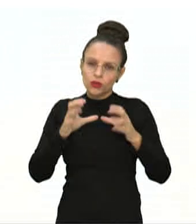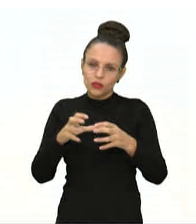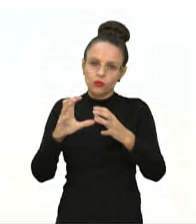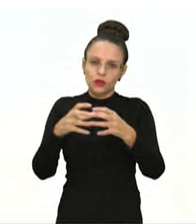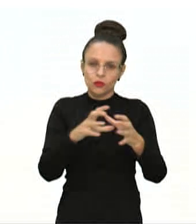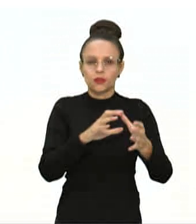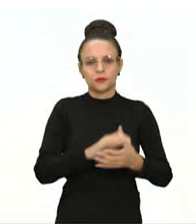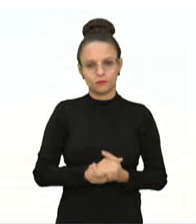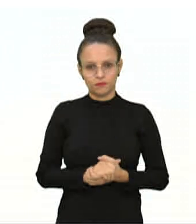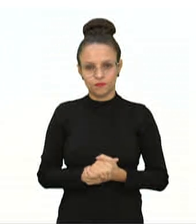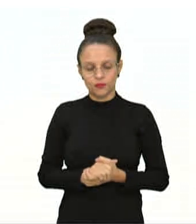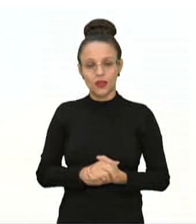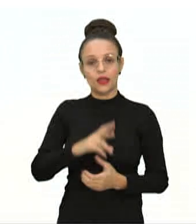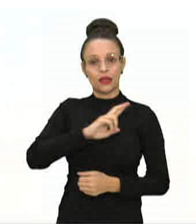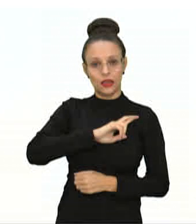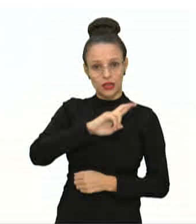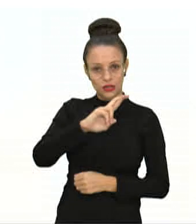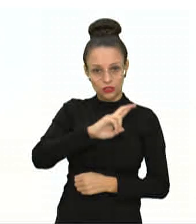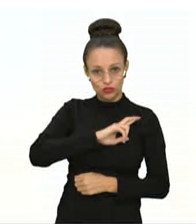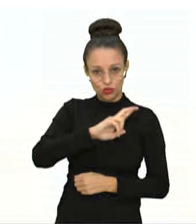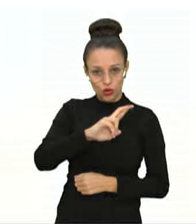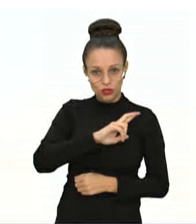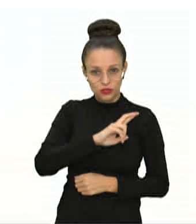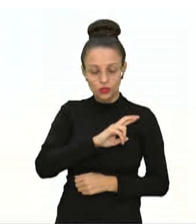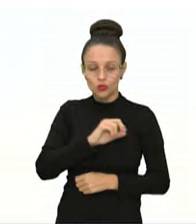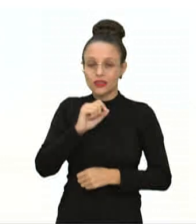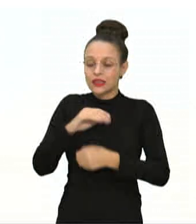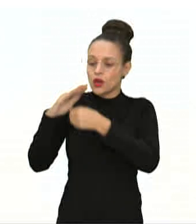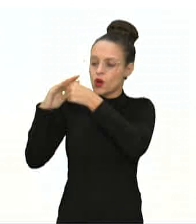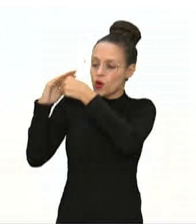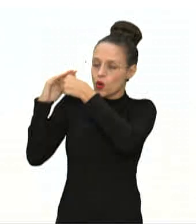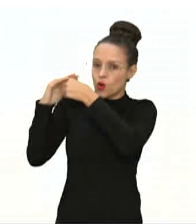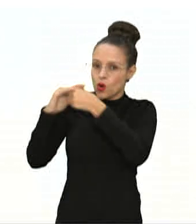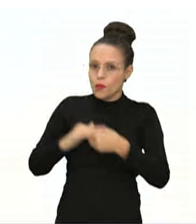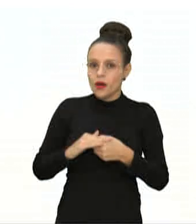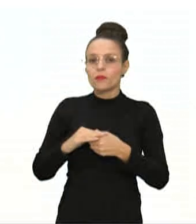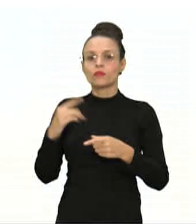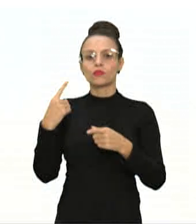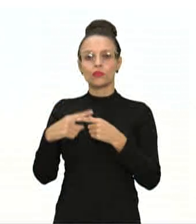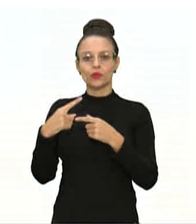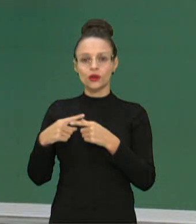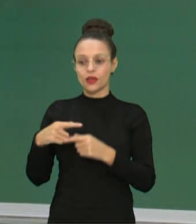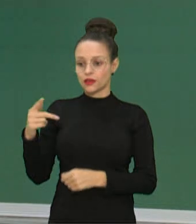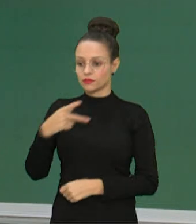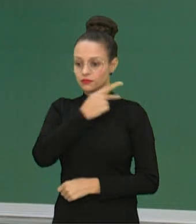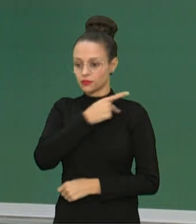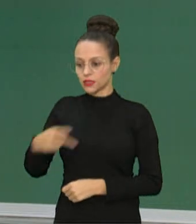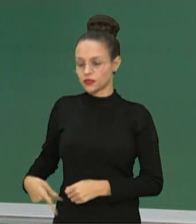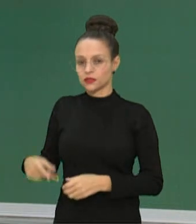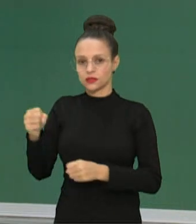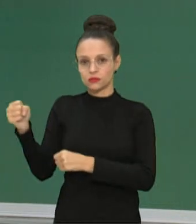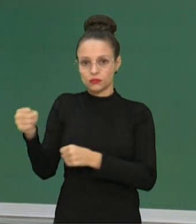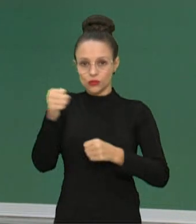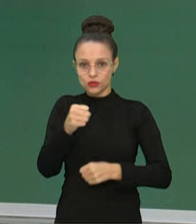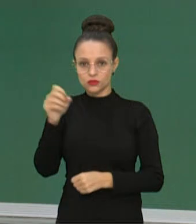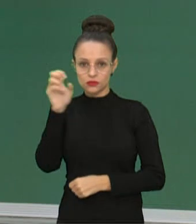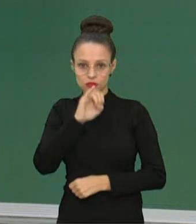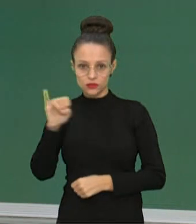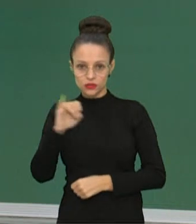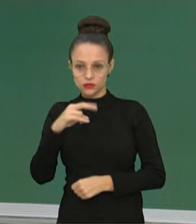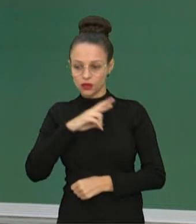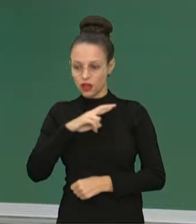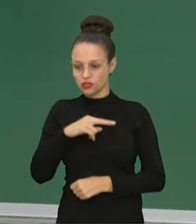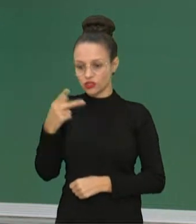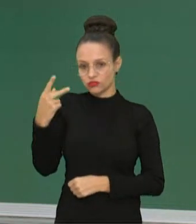isso. Religiões que foram oprimidas, porque cada um que entrava no poder, se a